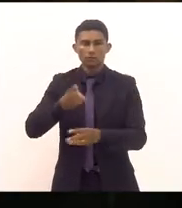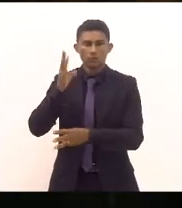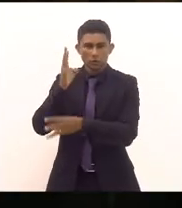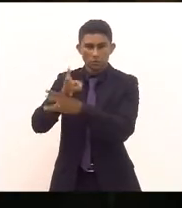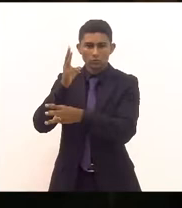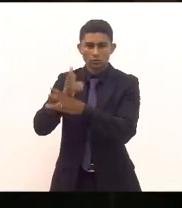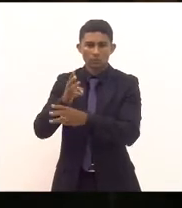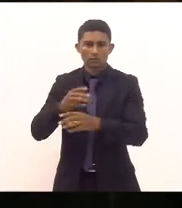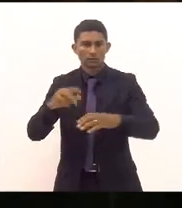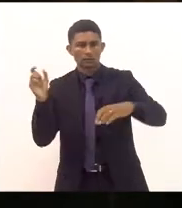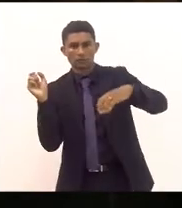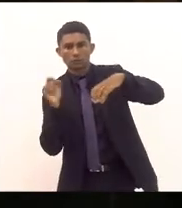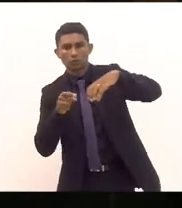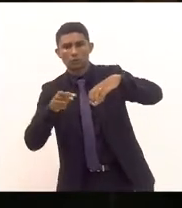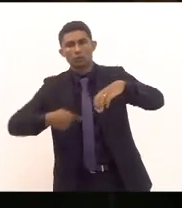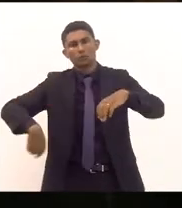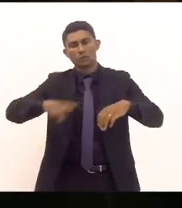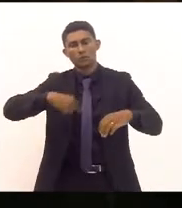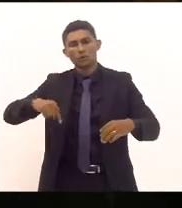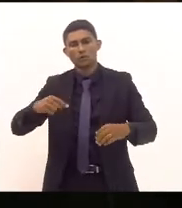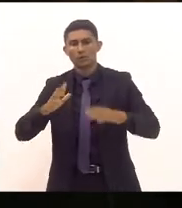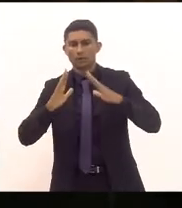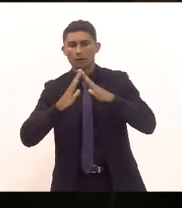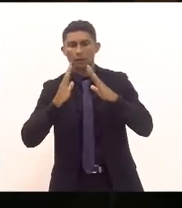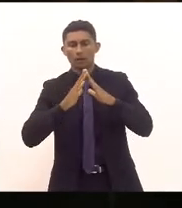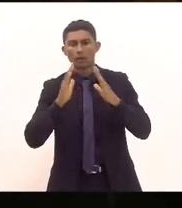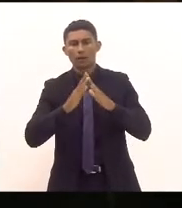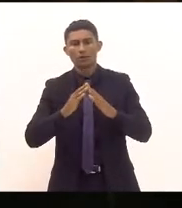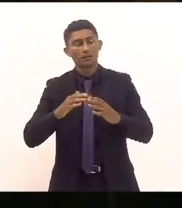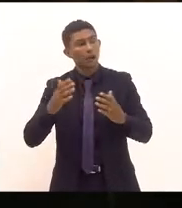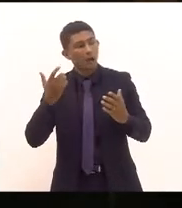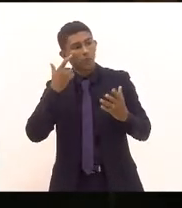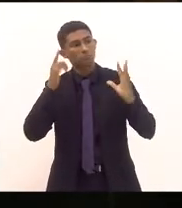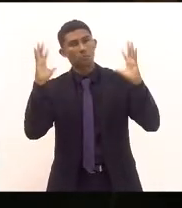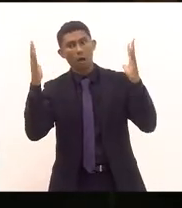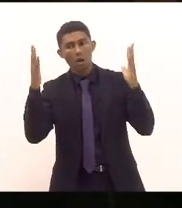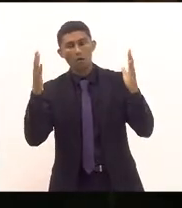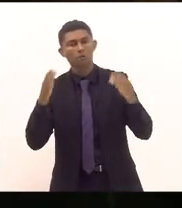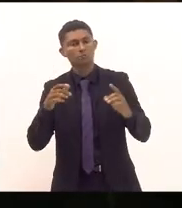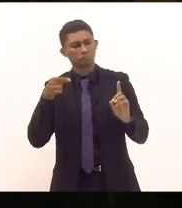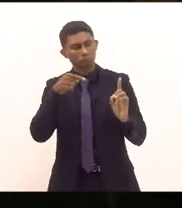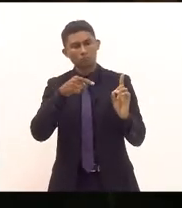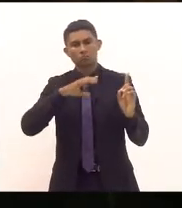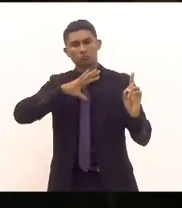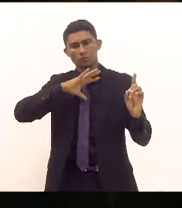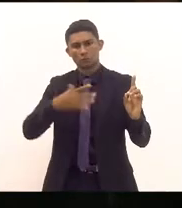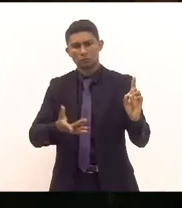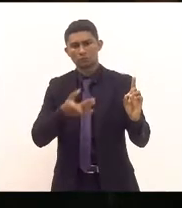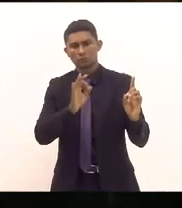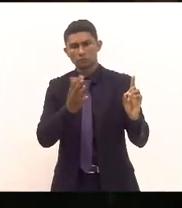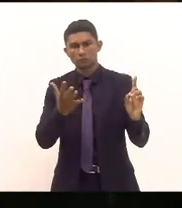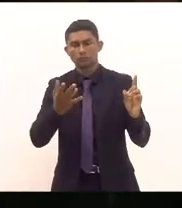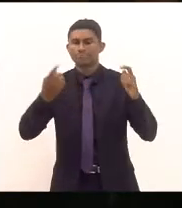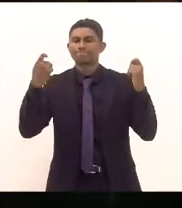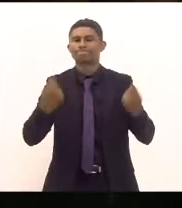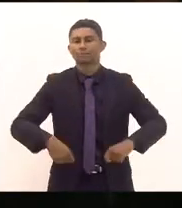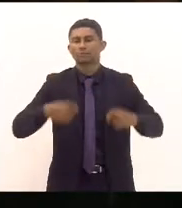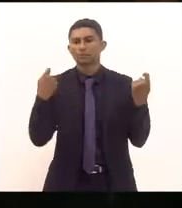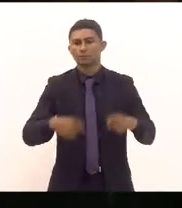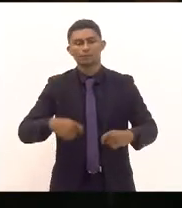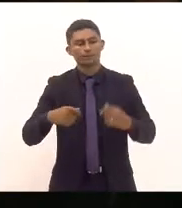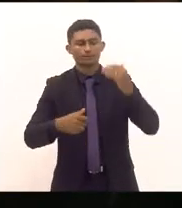daquele linho do Gol enquanto a gente comemorava em casa é um ato corajoso é um ato necessário